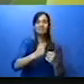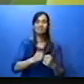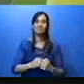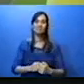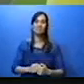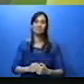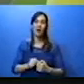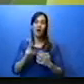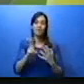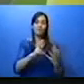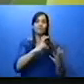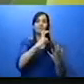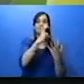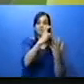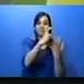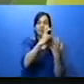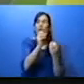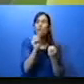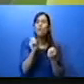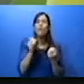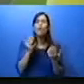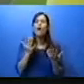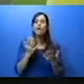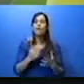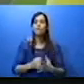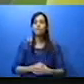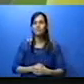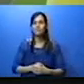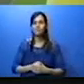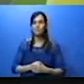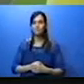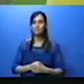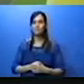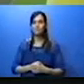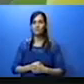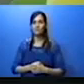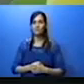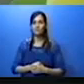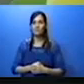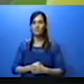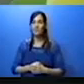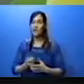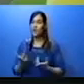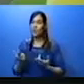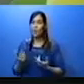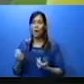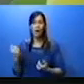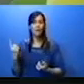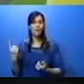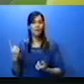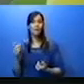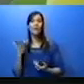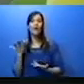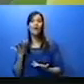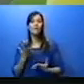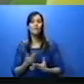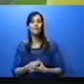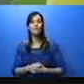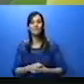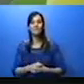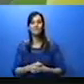E aí? Falei a resposta dele 40 segundos atrás.